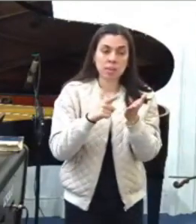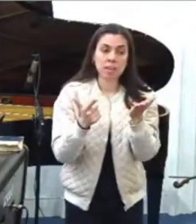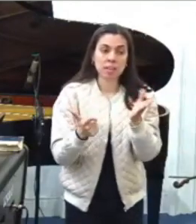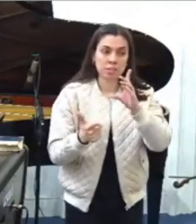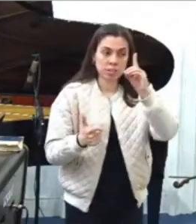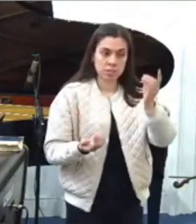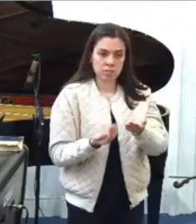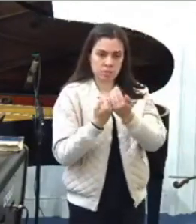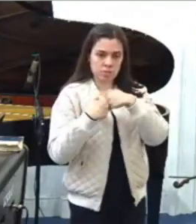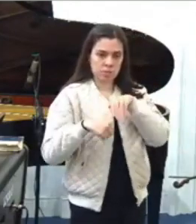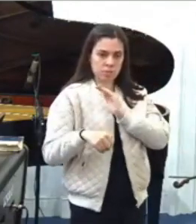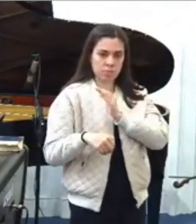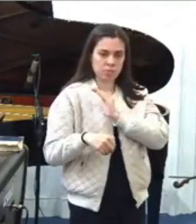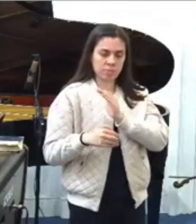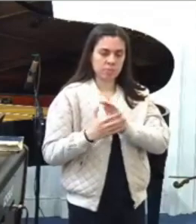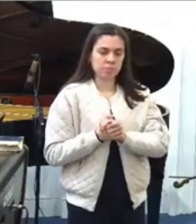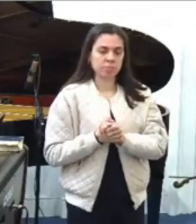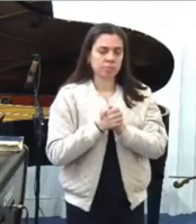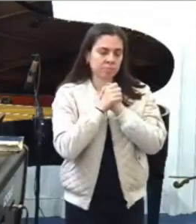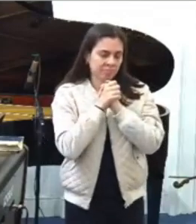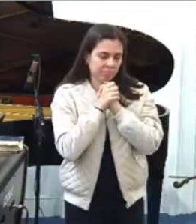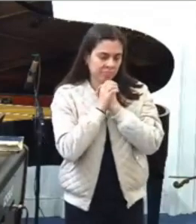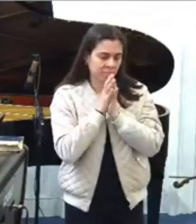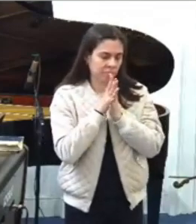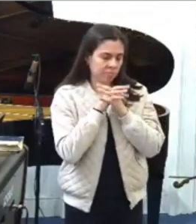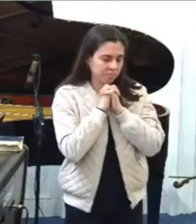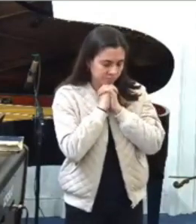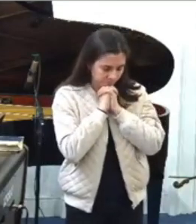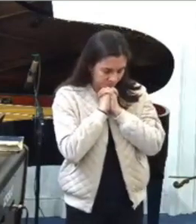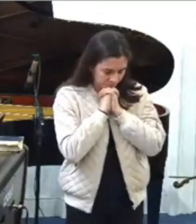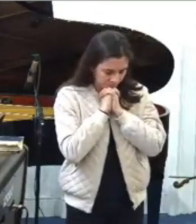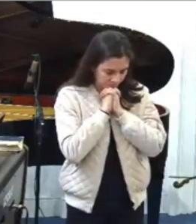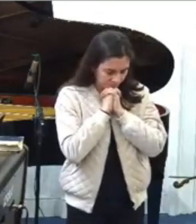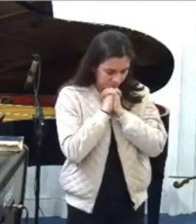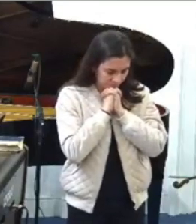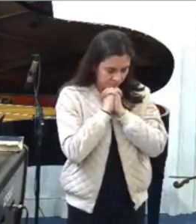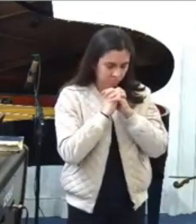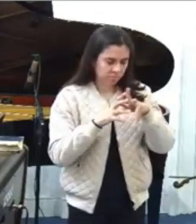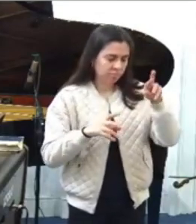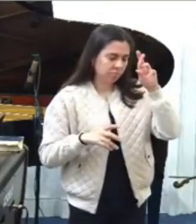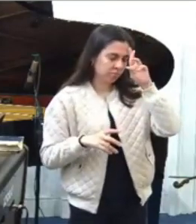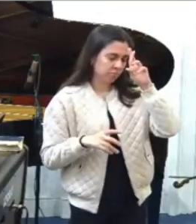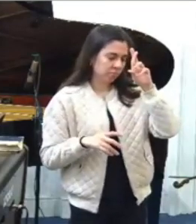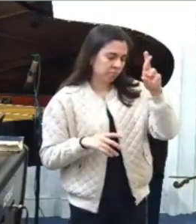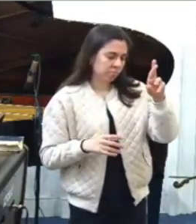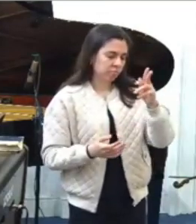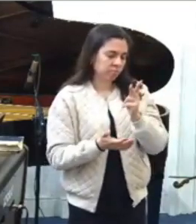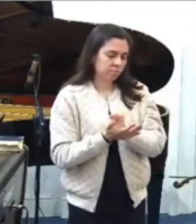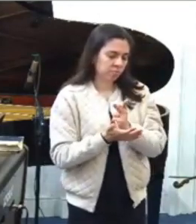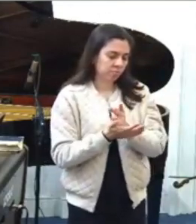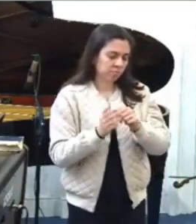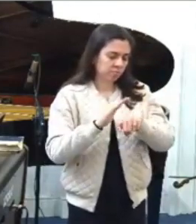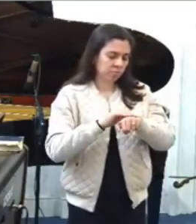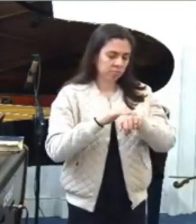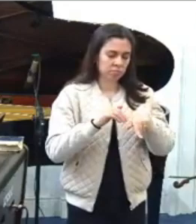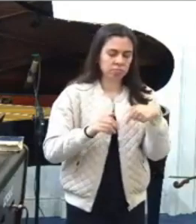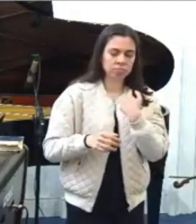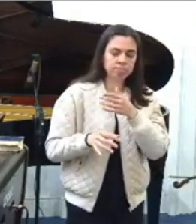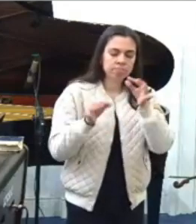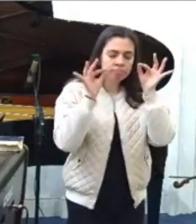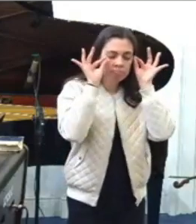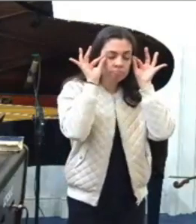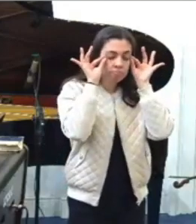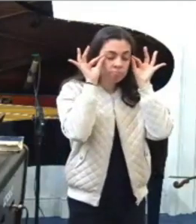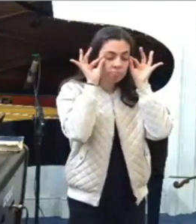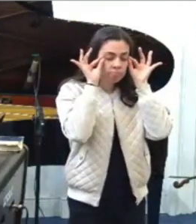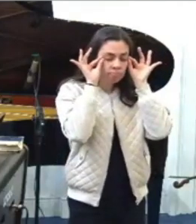Senhor Deus, o Senhor sempre nos chamou a estarmos vigilantes neste mundo. Sempre que negligenciamos